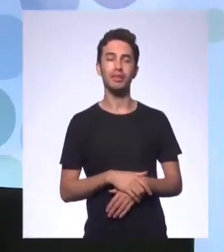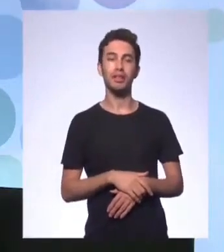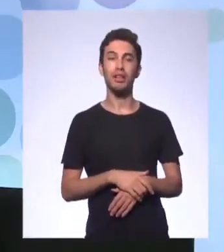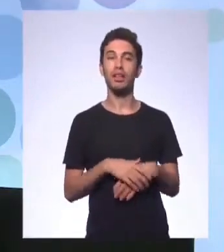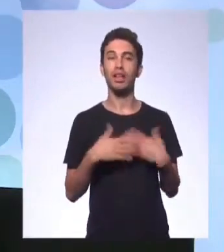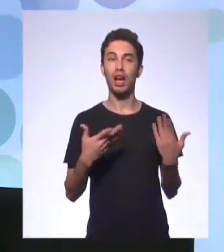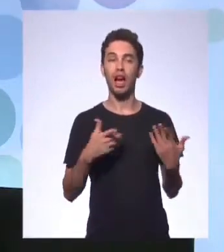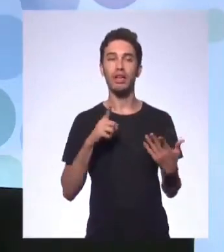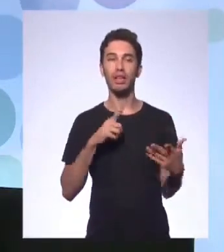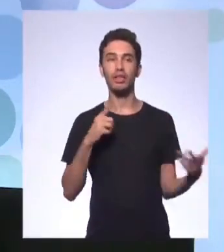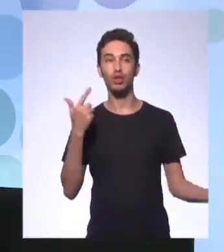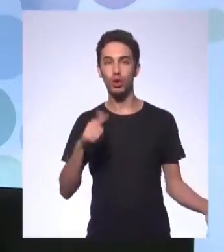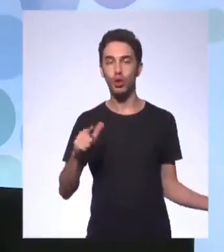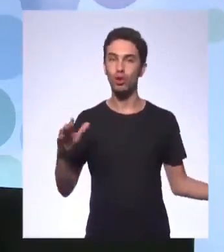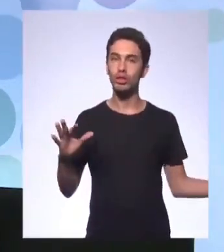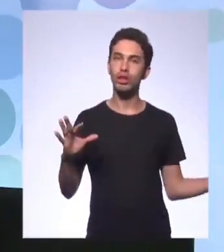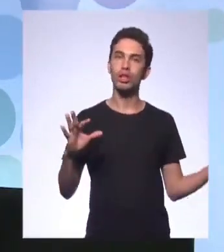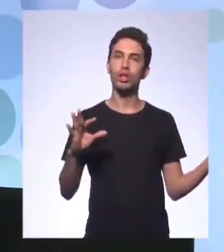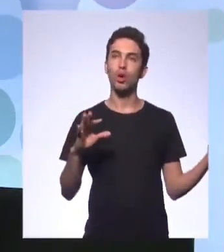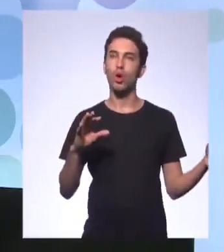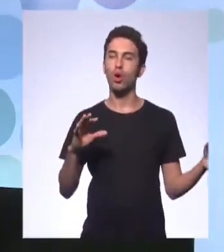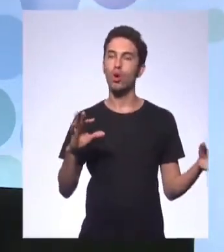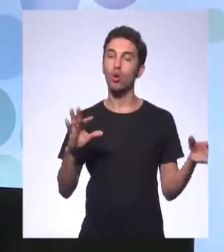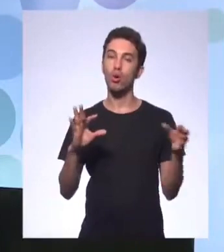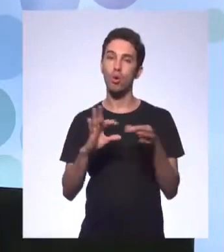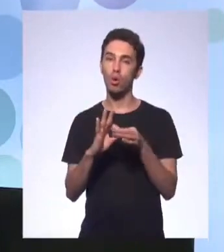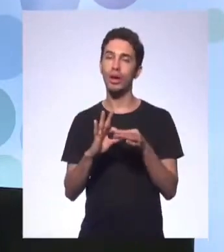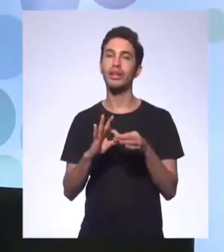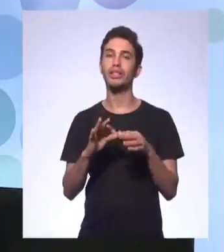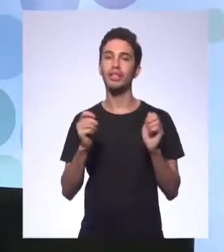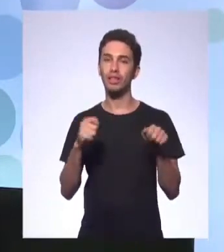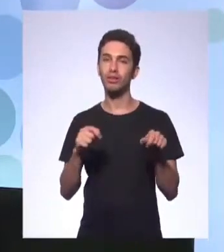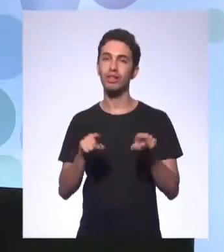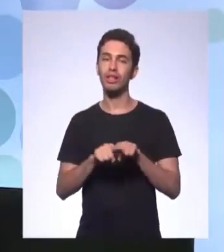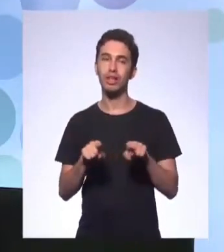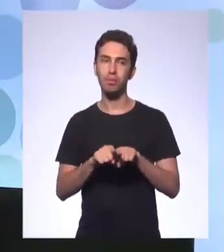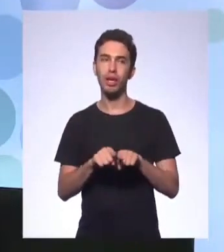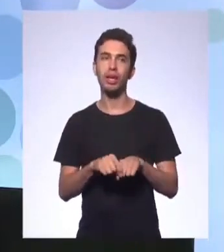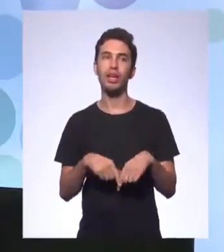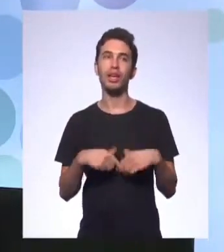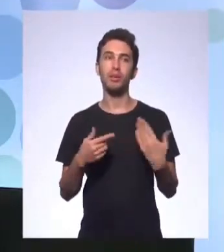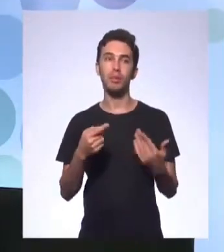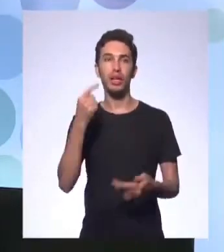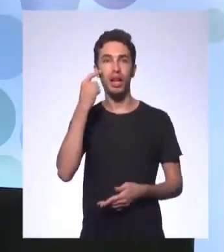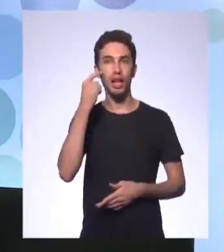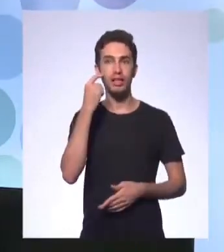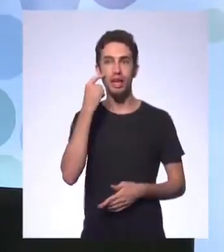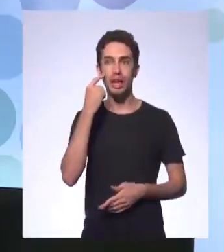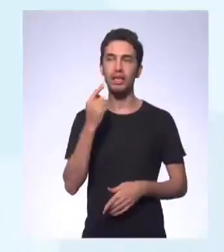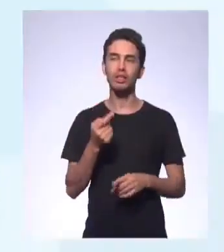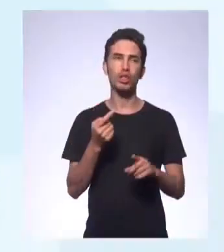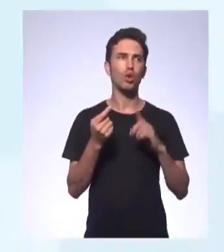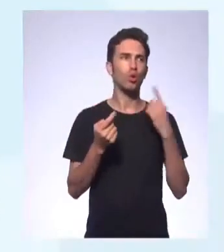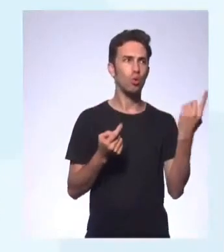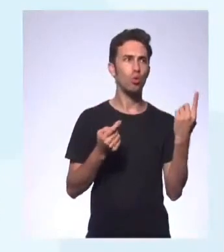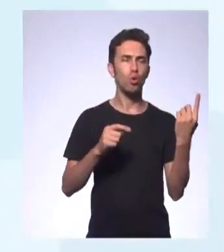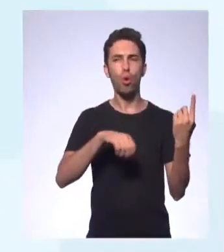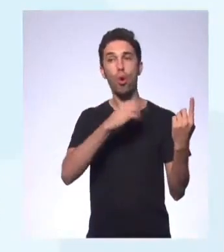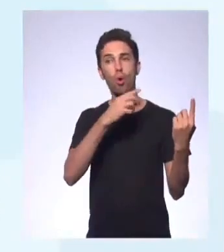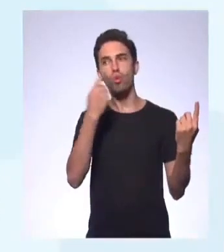outro conectivo nessa manchete, que também me dá essa ideia aqui de um ou outro.